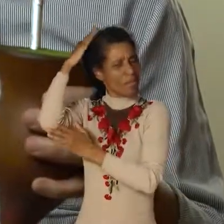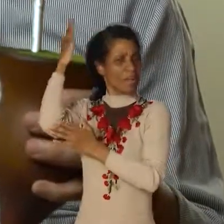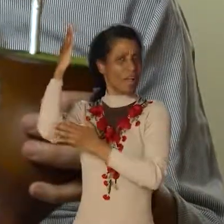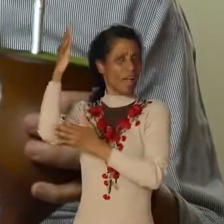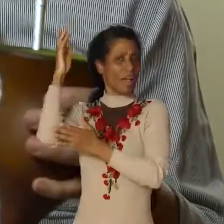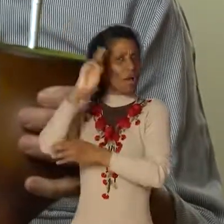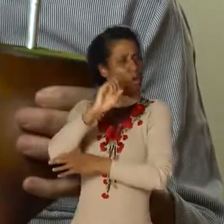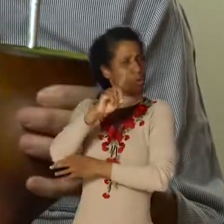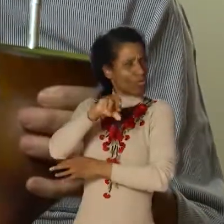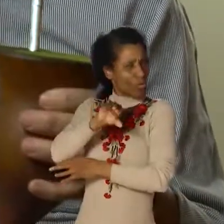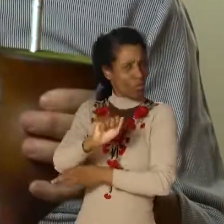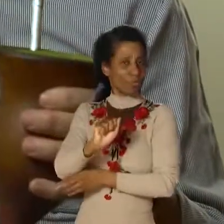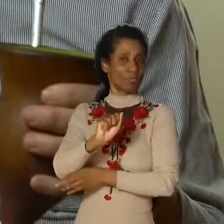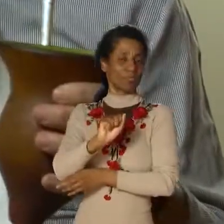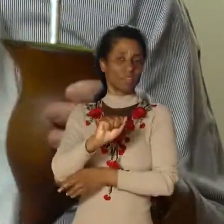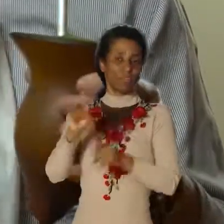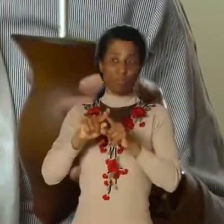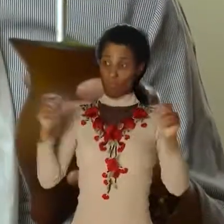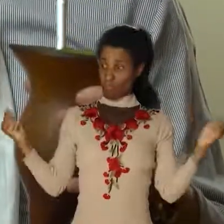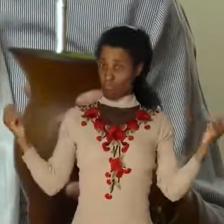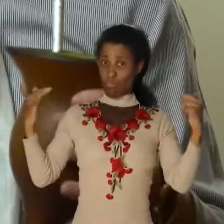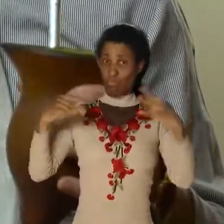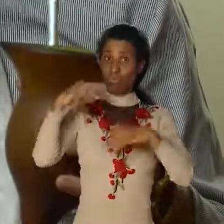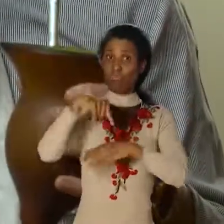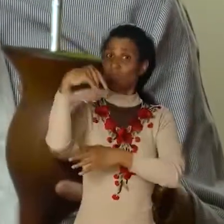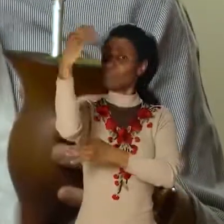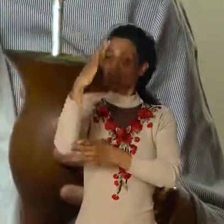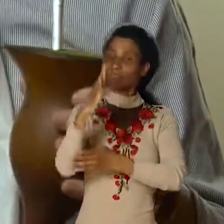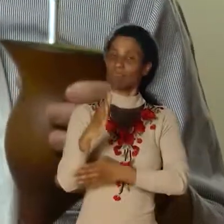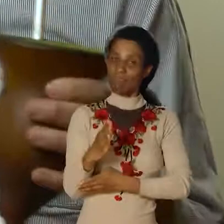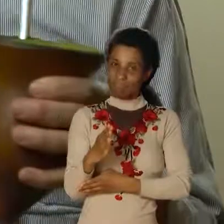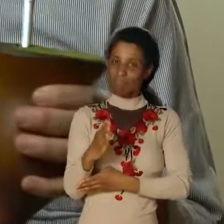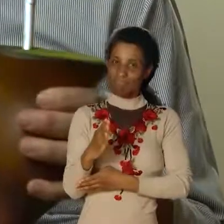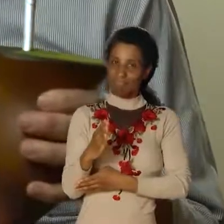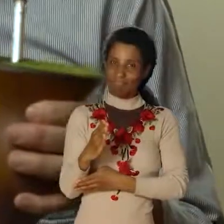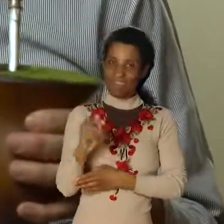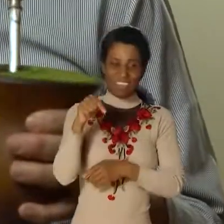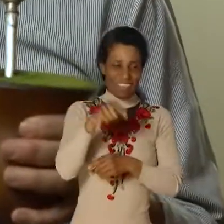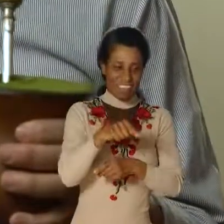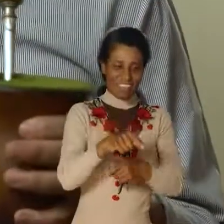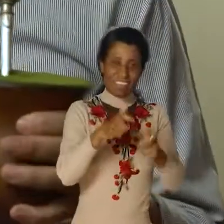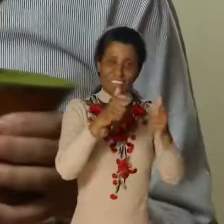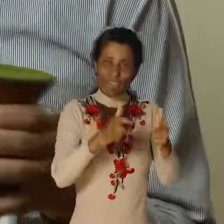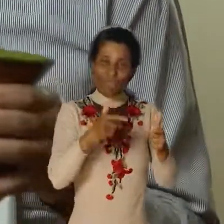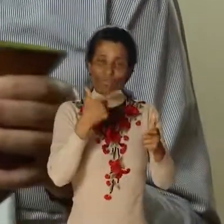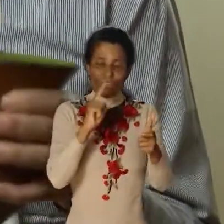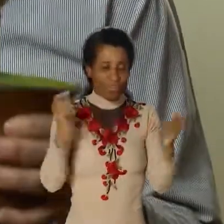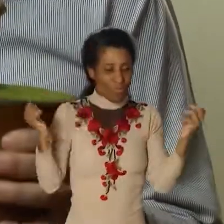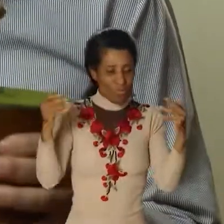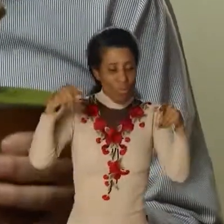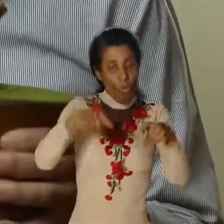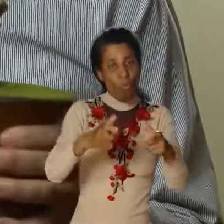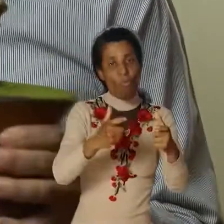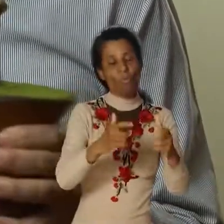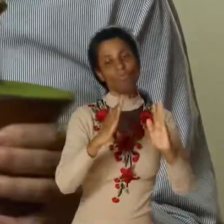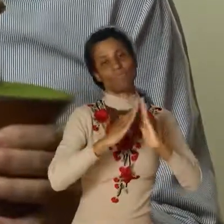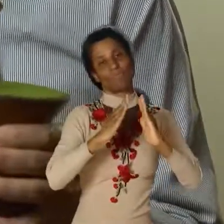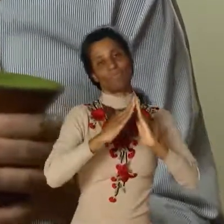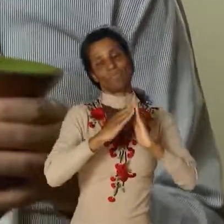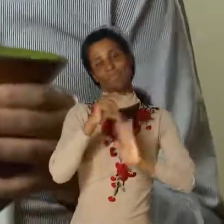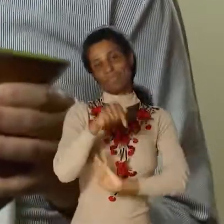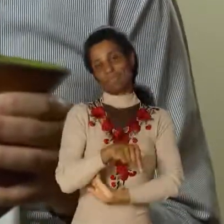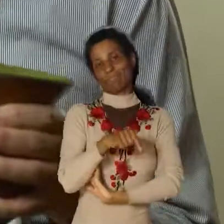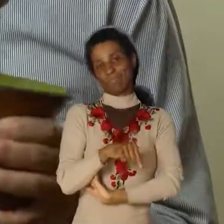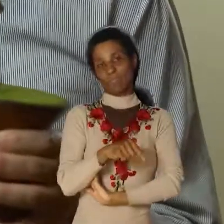Paraná, Mato Grosso, Rondônia, e povoou esse Brasil todo, desmatou esse Brasil, colonizou esse